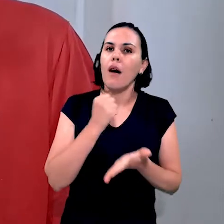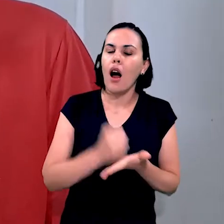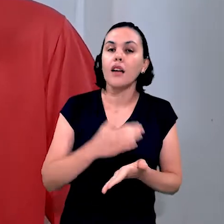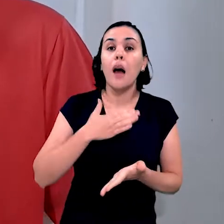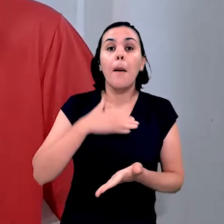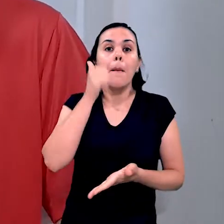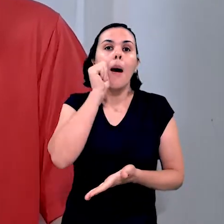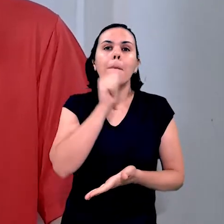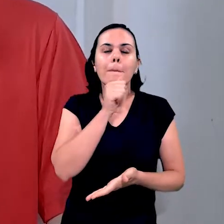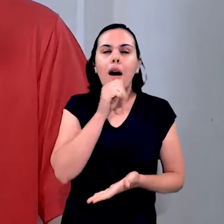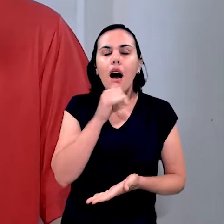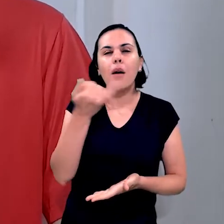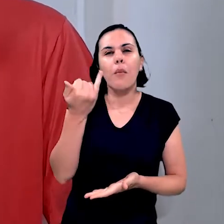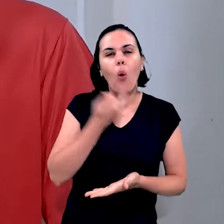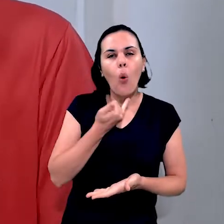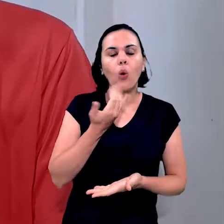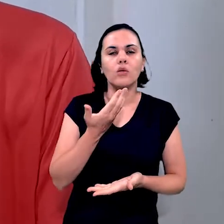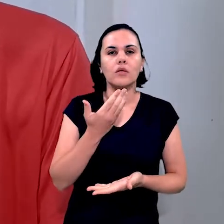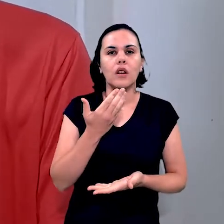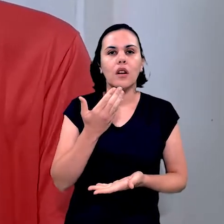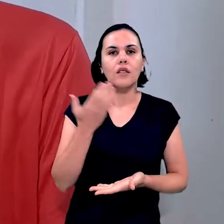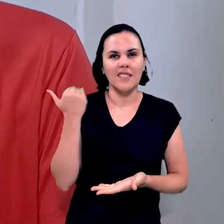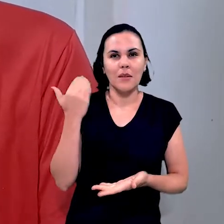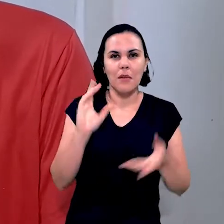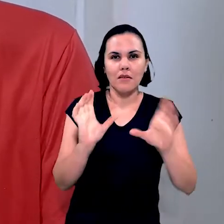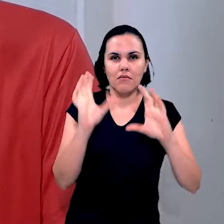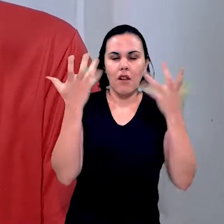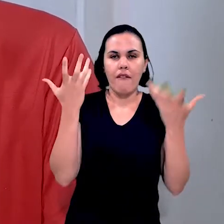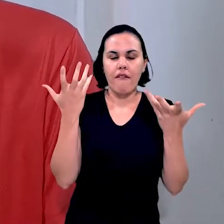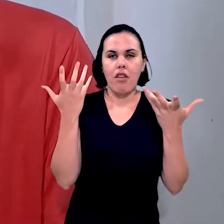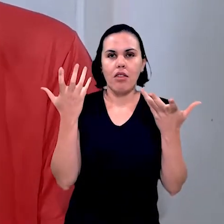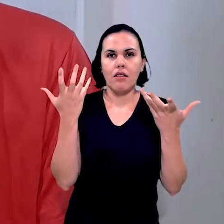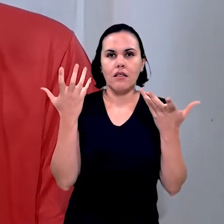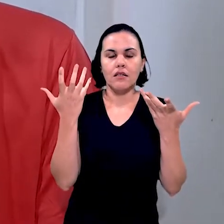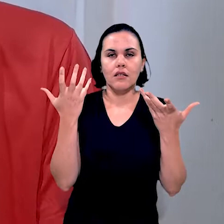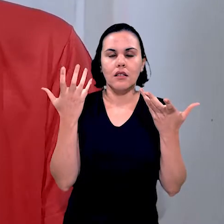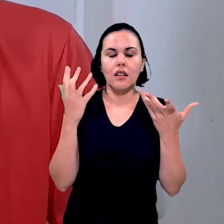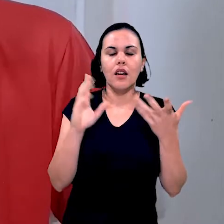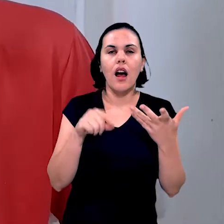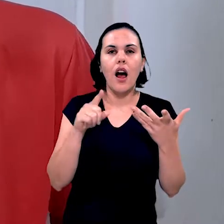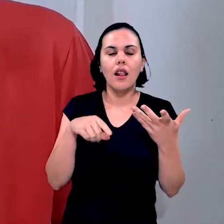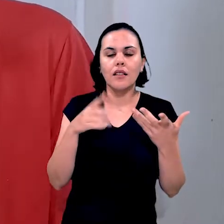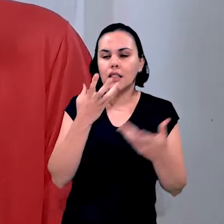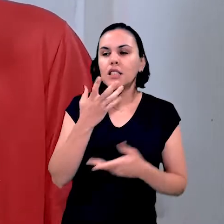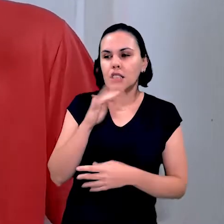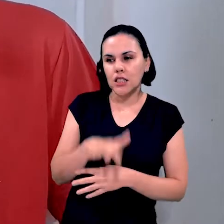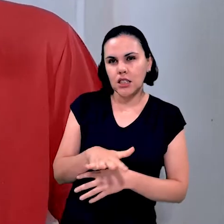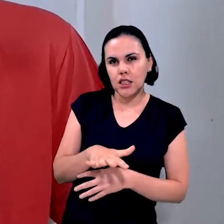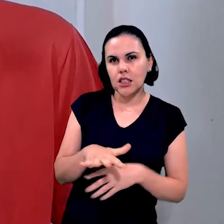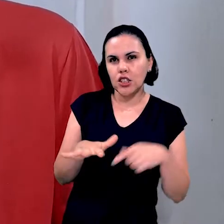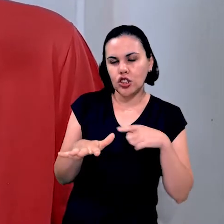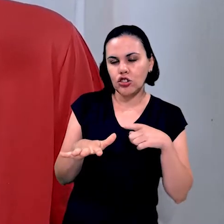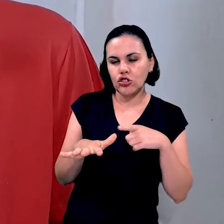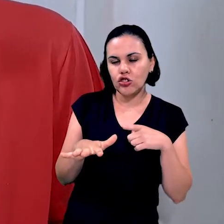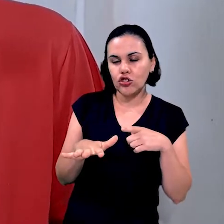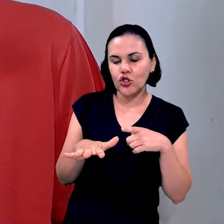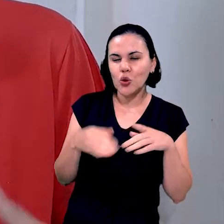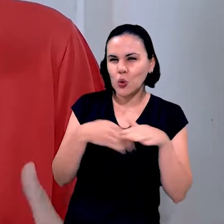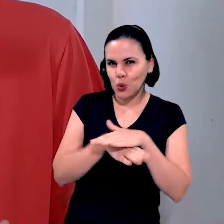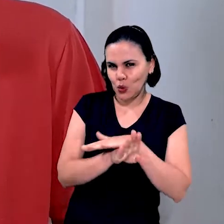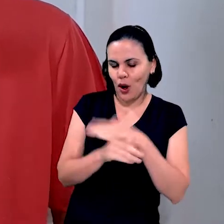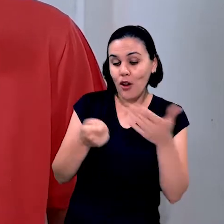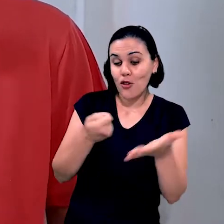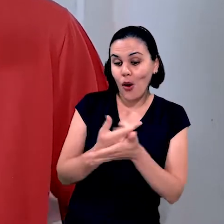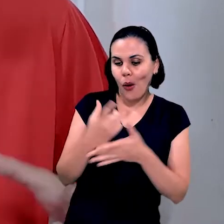se marcava. A minha mãe sempre conta que, quando já é época da festa, que na época que ela era criança, eu tinha o hábito de